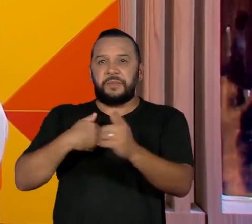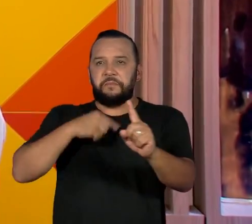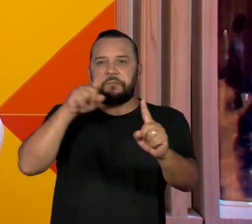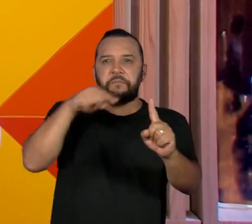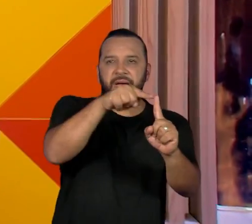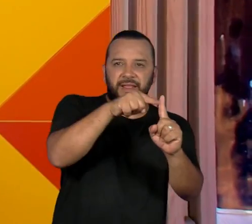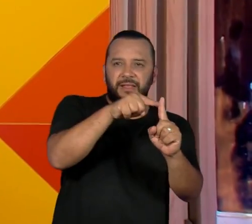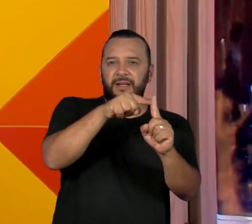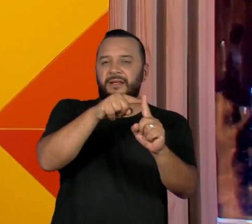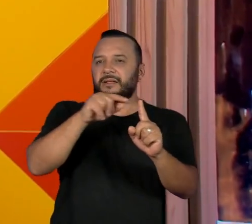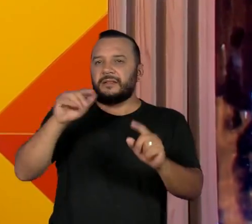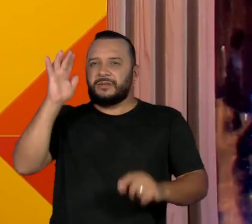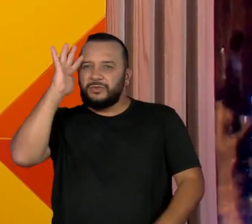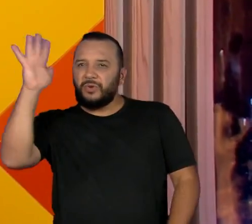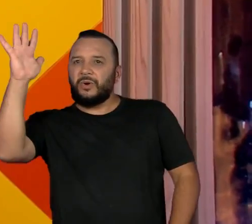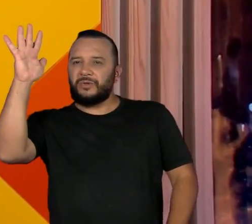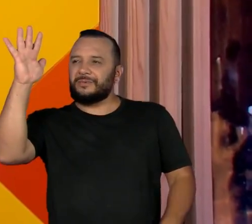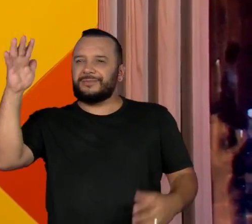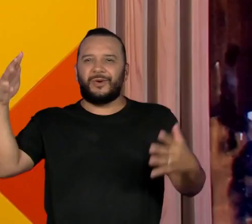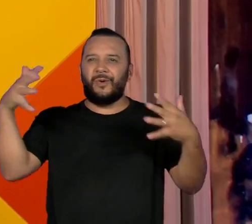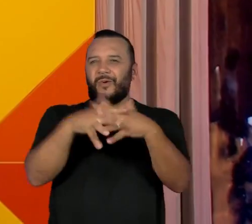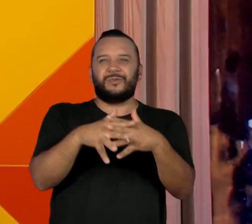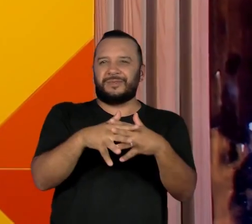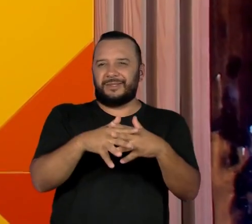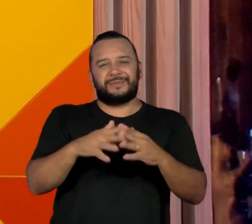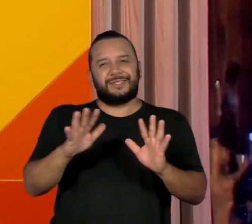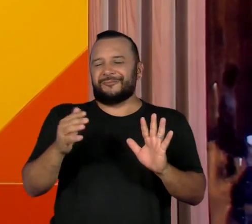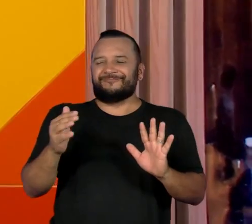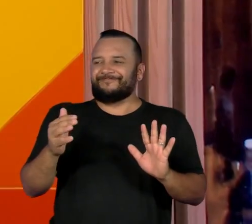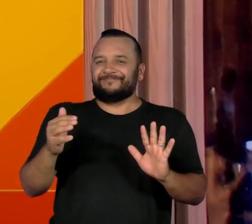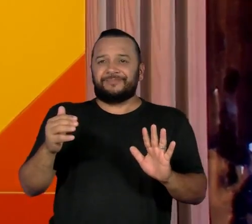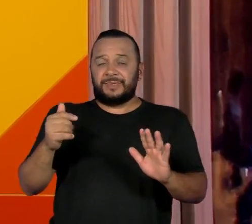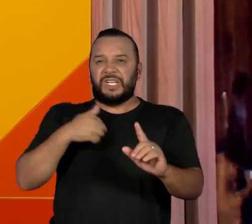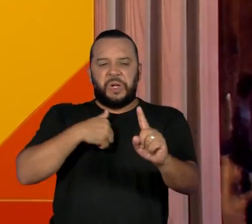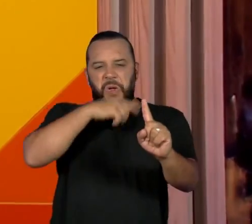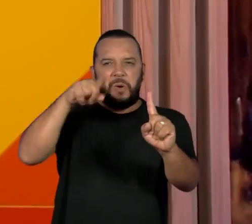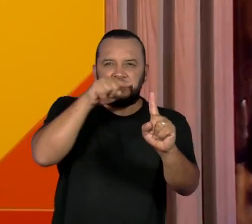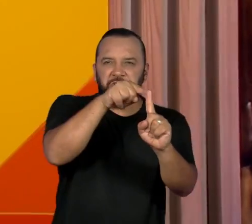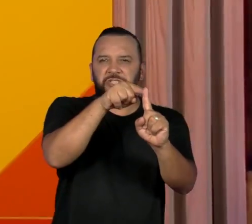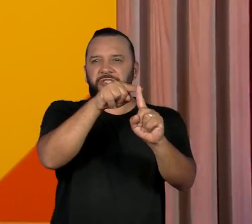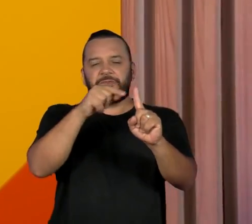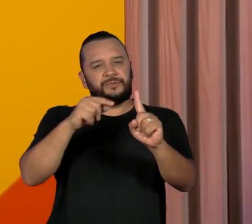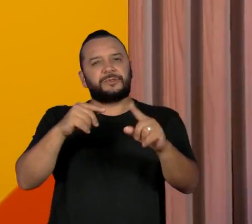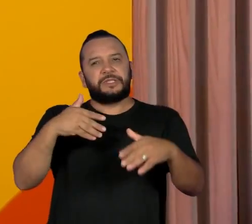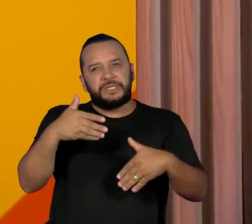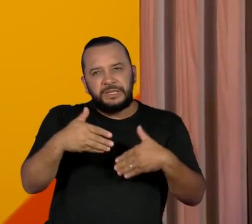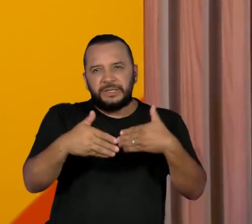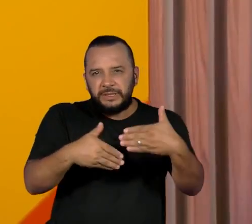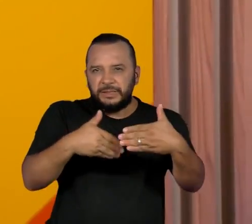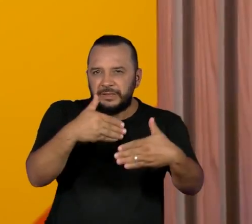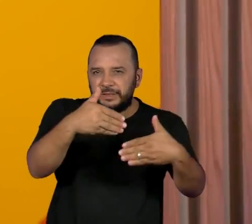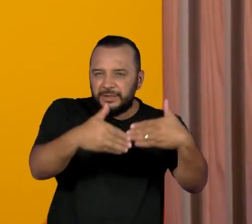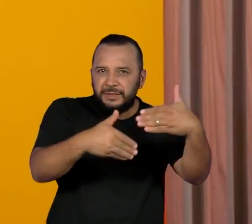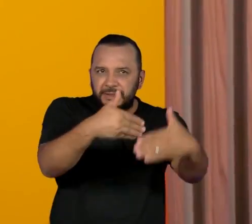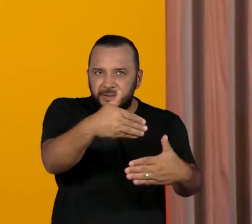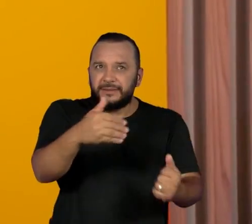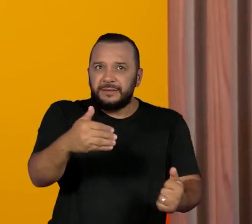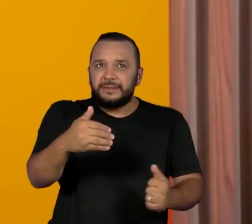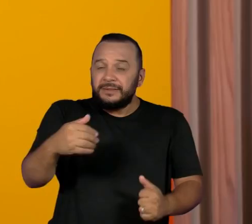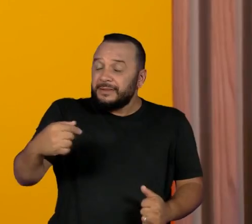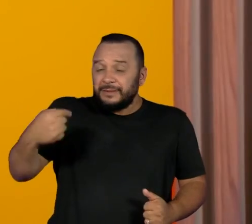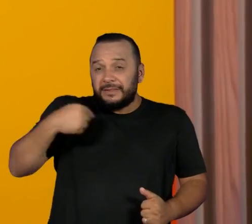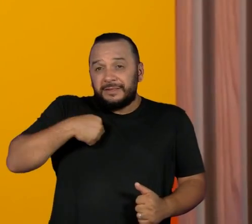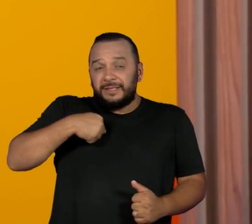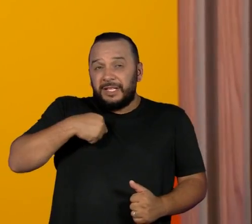confundia sonho com meta. Então eu demorava para estipular uma meta, vamos dizer assim. E porque eu sou uma